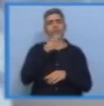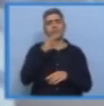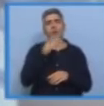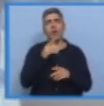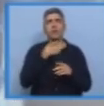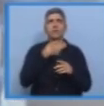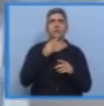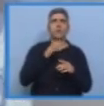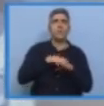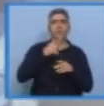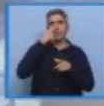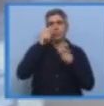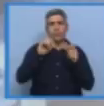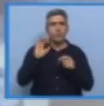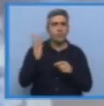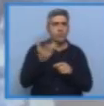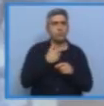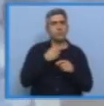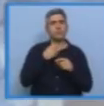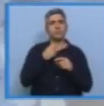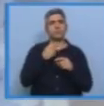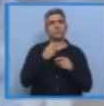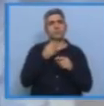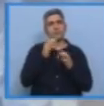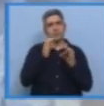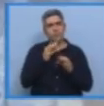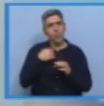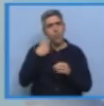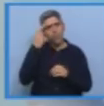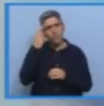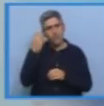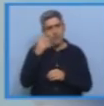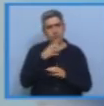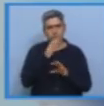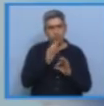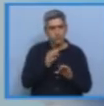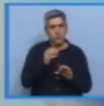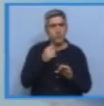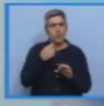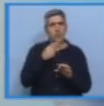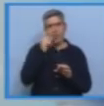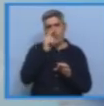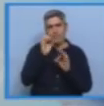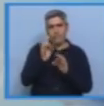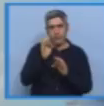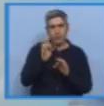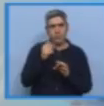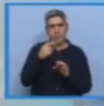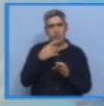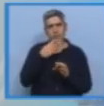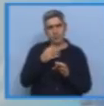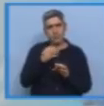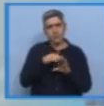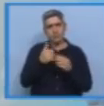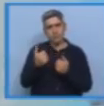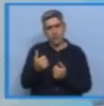até humanitários, não é? Sob uma aparência humanitária. Não, e eu compreendo. E vou ser franco, eu acho que quem é a favor da eutanásia está convicto que está